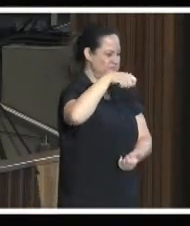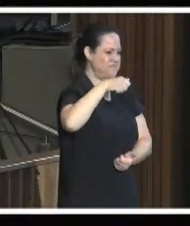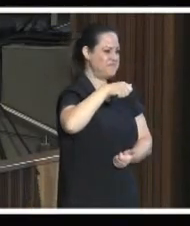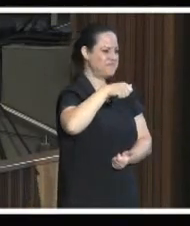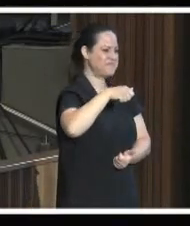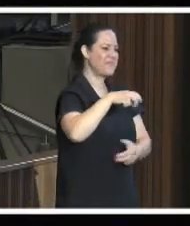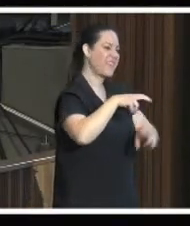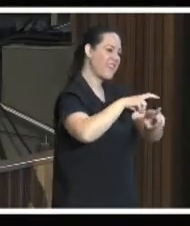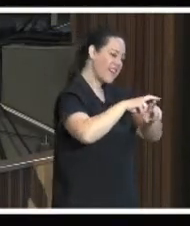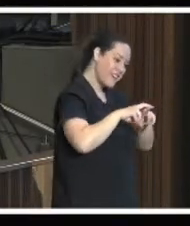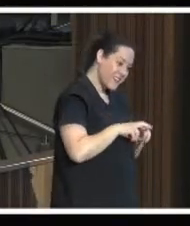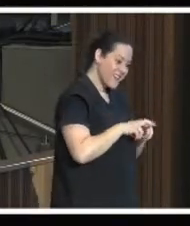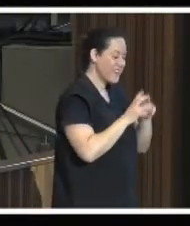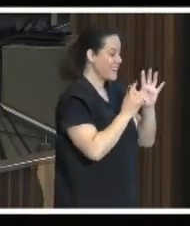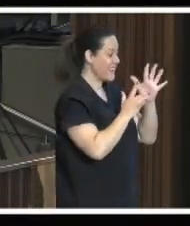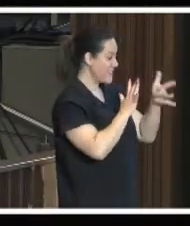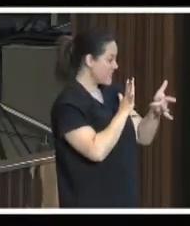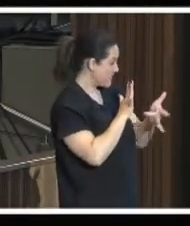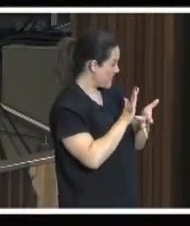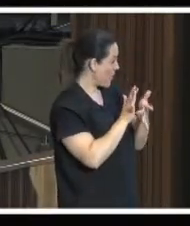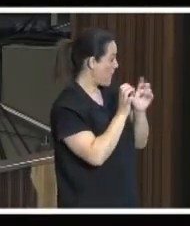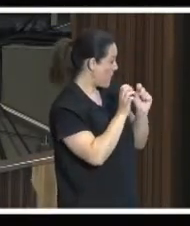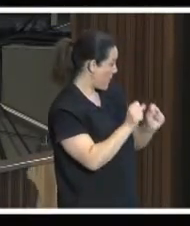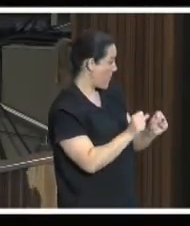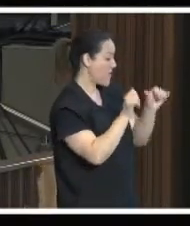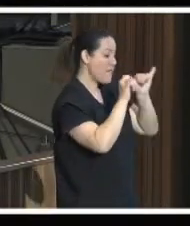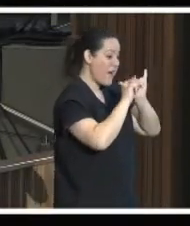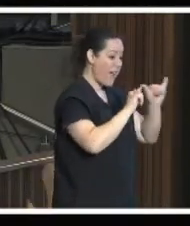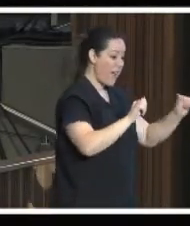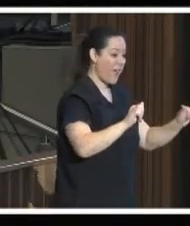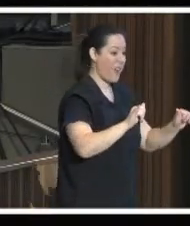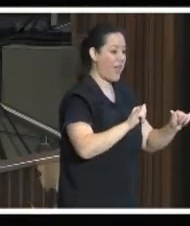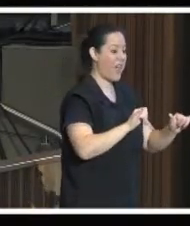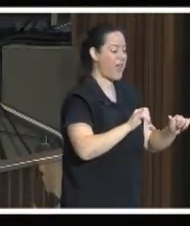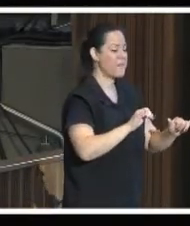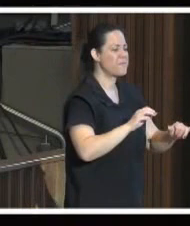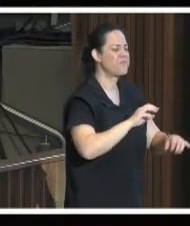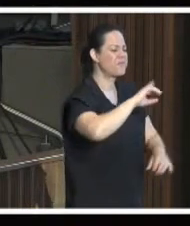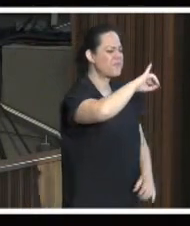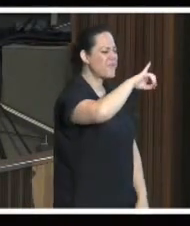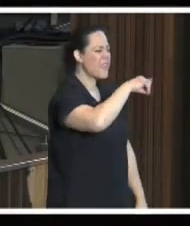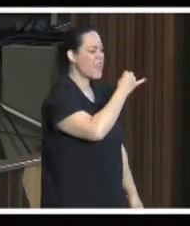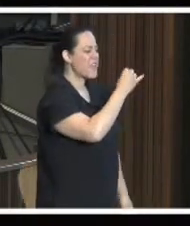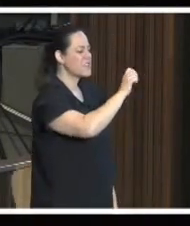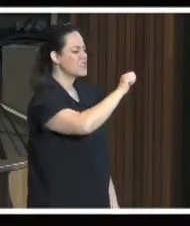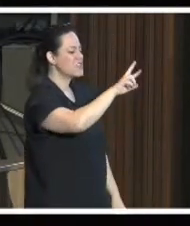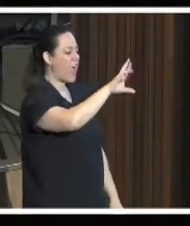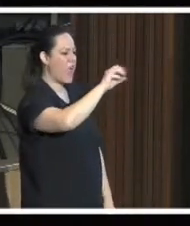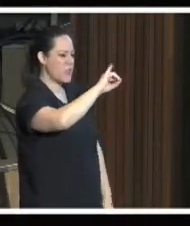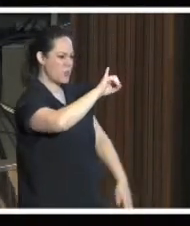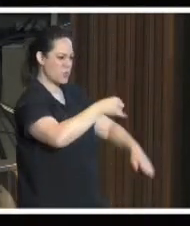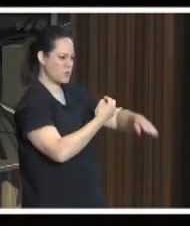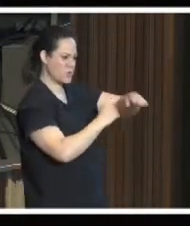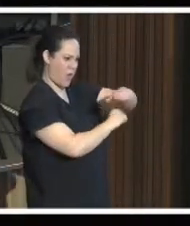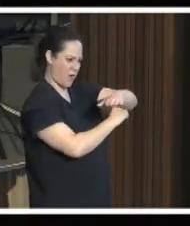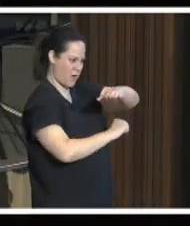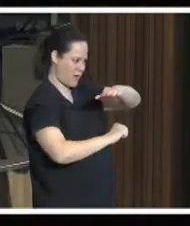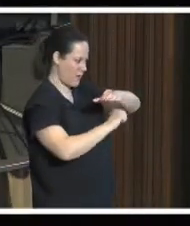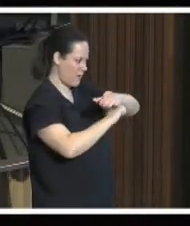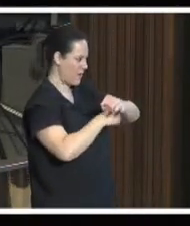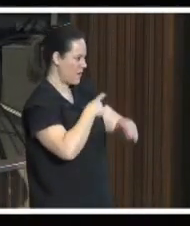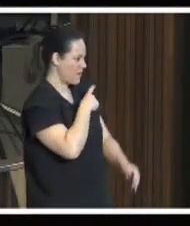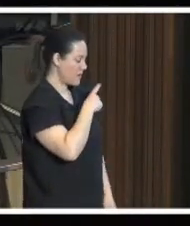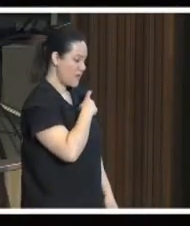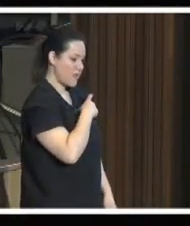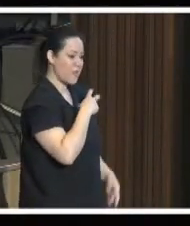É por isso que Jesus pôde falar a Jairo num momento muito difícil, como pai que